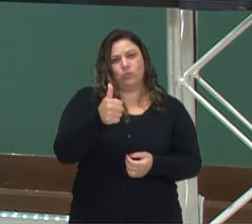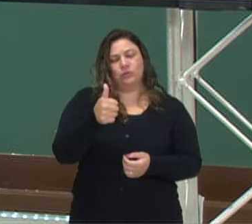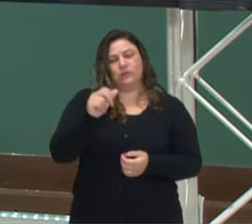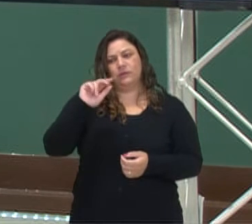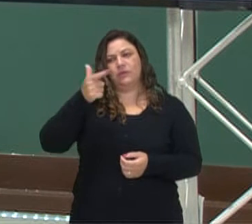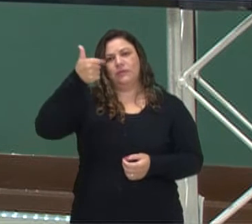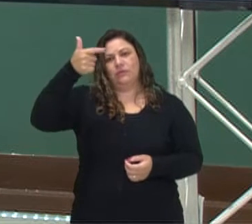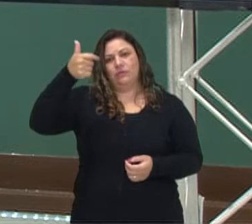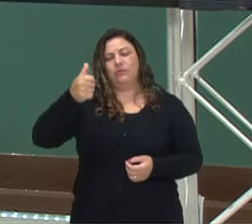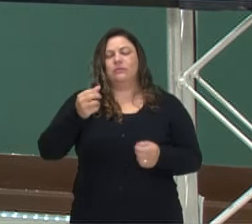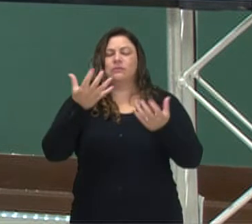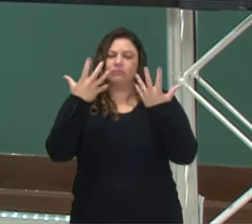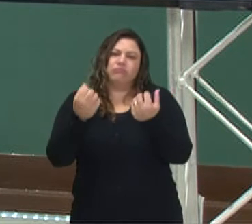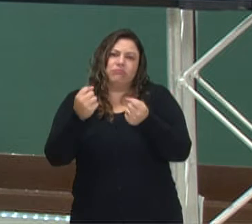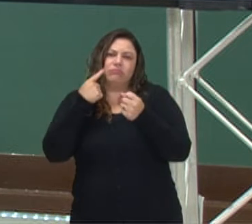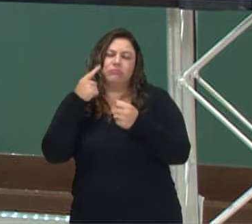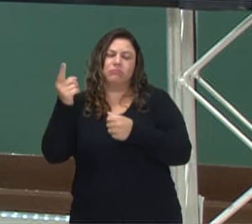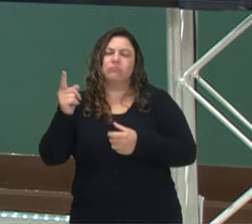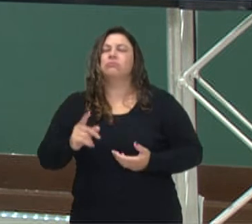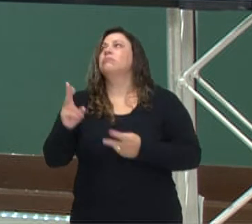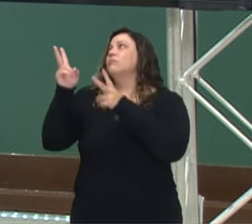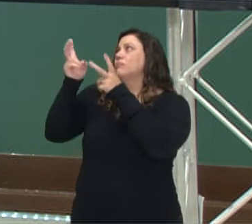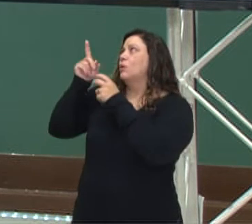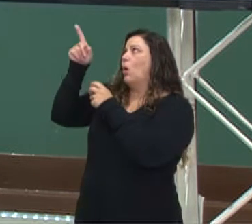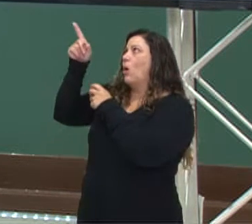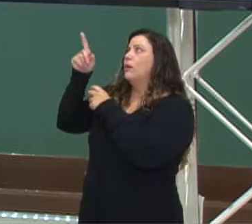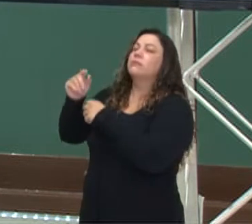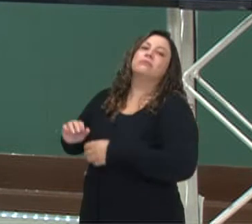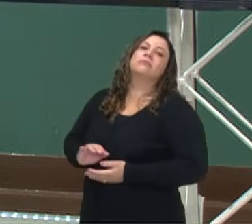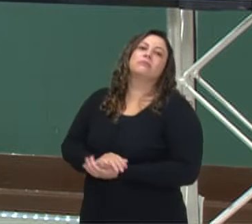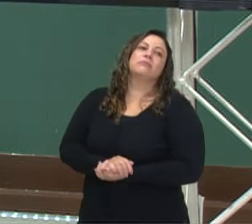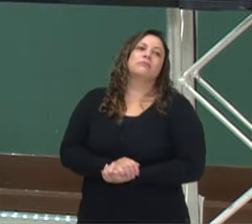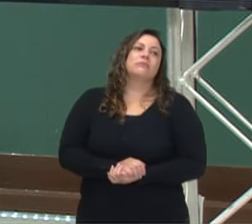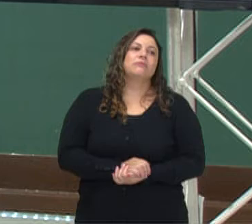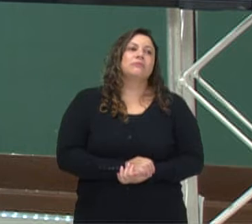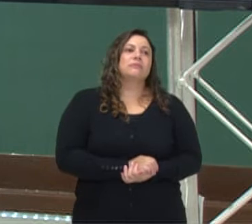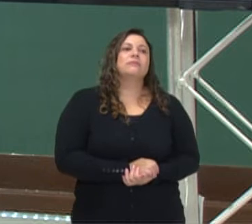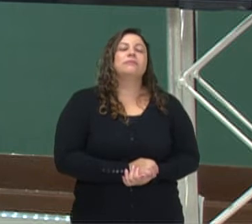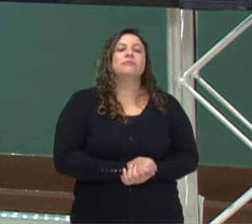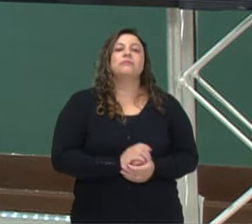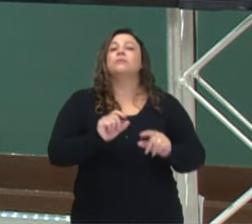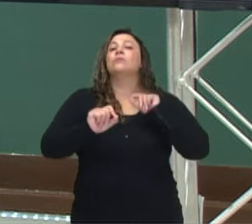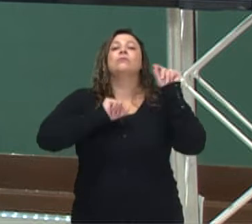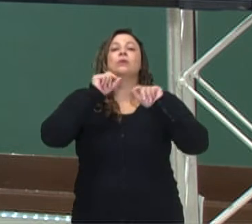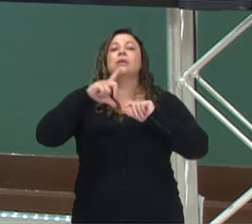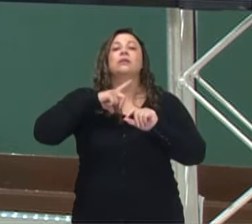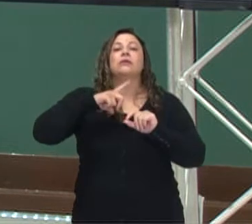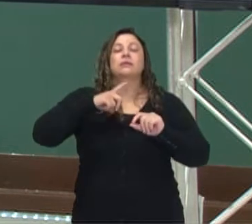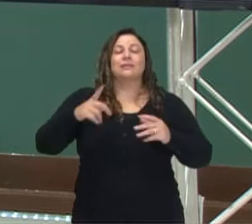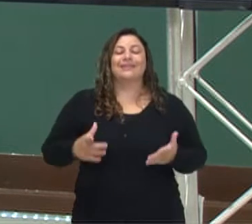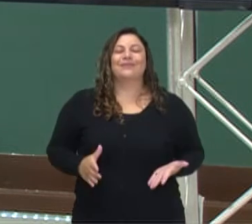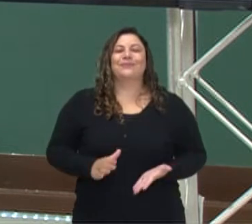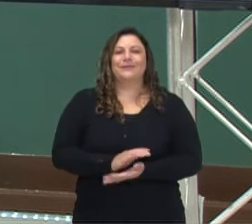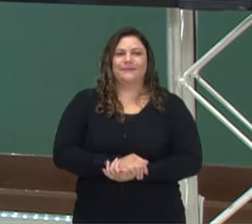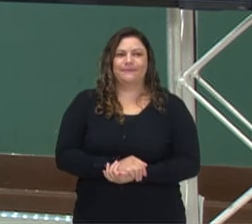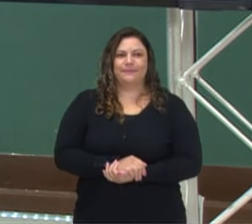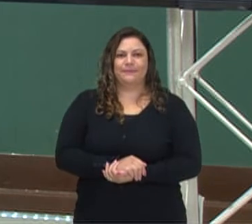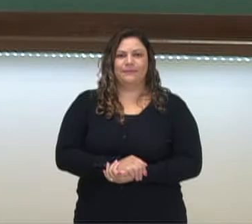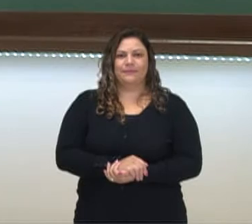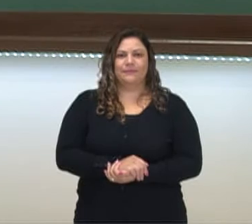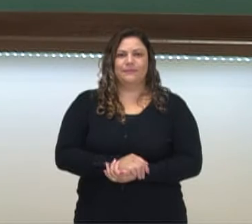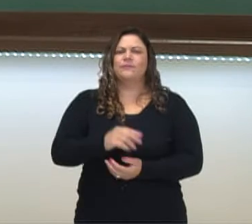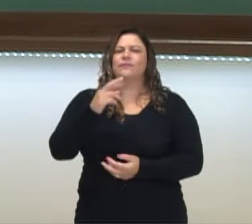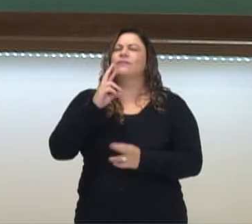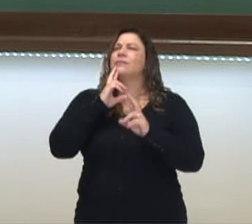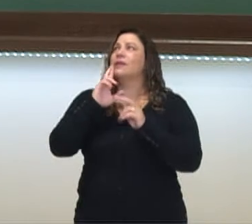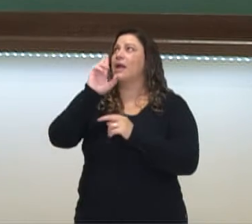aceitável, tá? Na verdade, o que nós temos aqui? Vamos conferir a resposta na